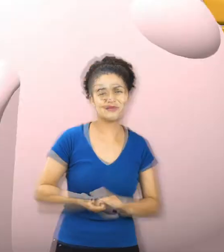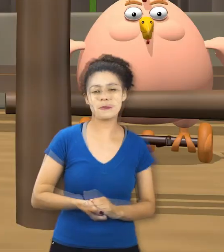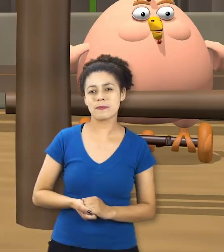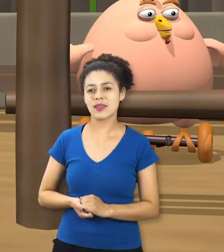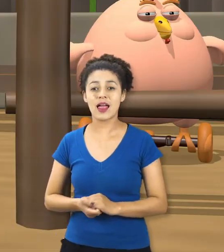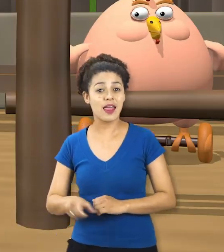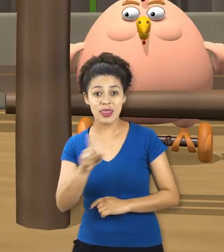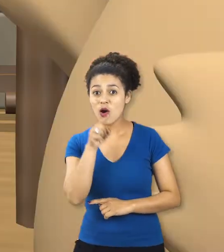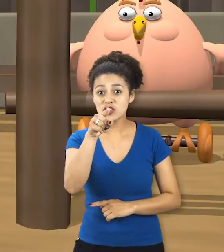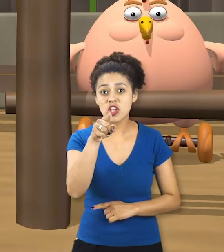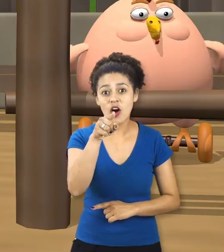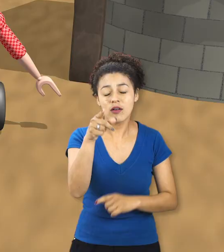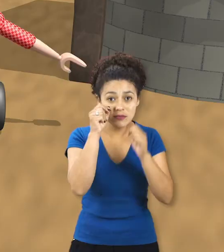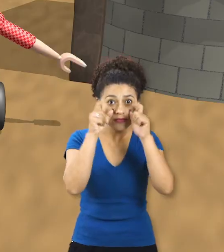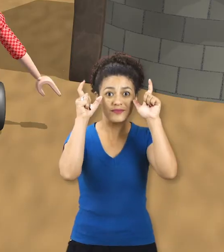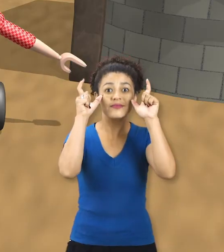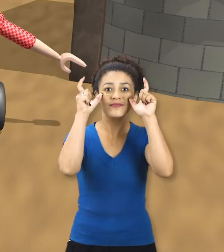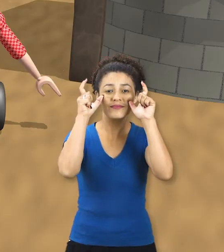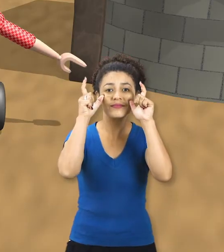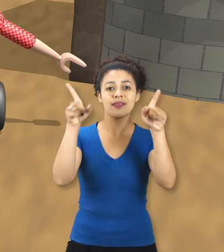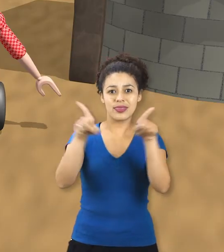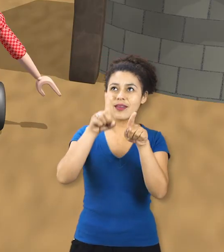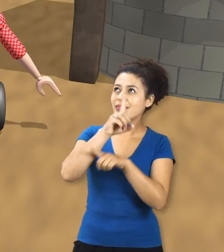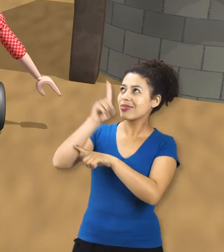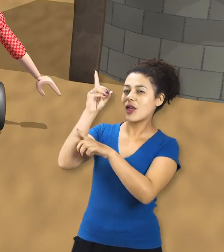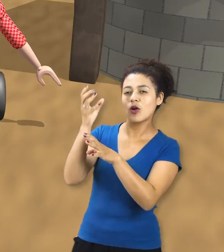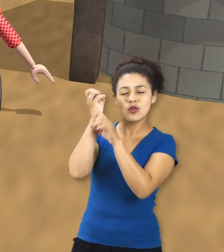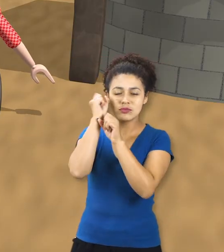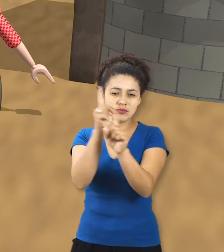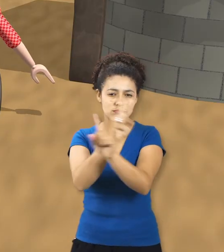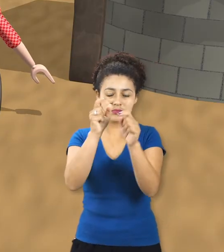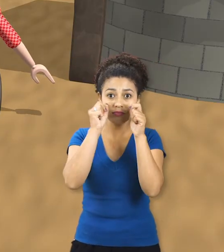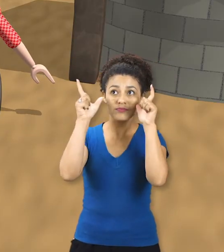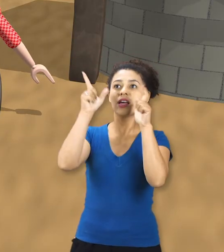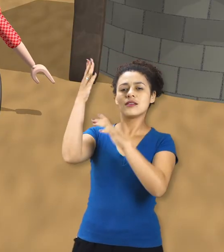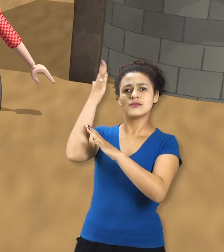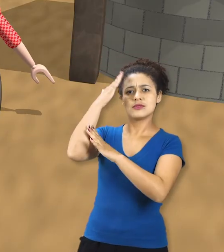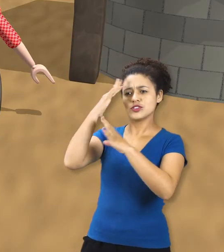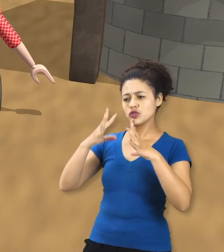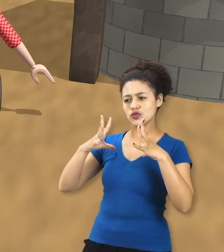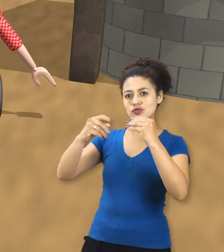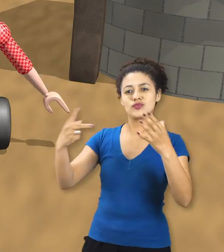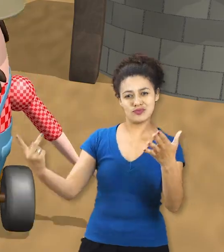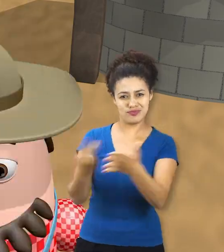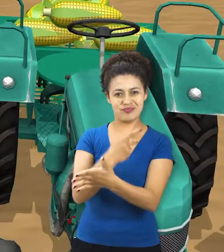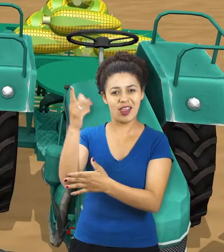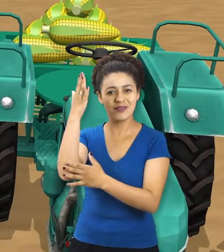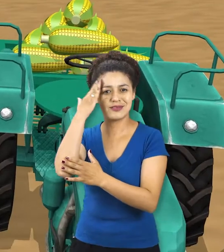Não era só você que estava acordado! Deus não dorme! Ele sabe tudinho o acontece!